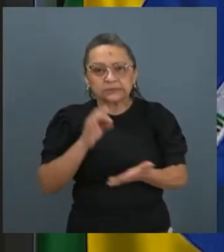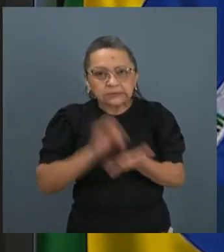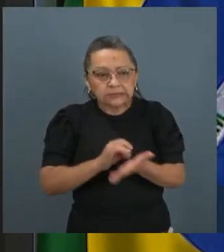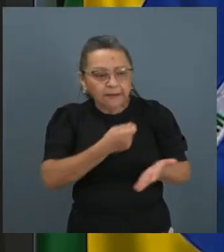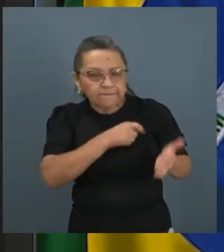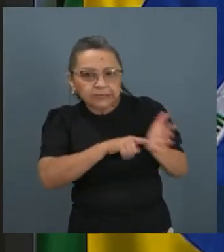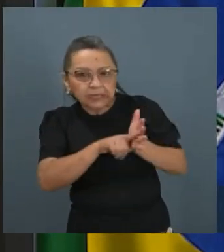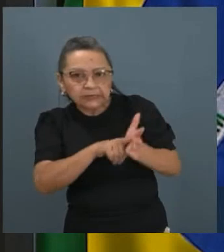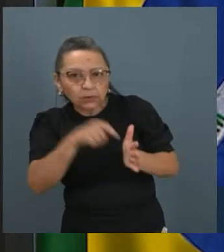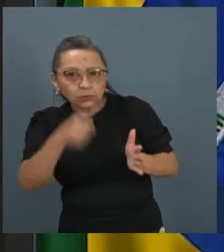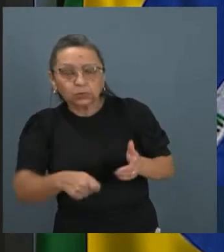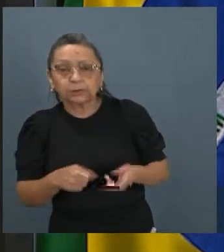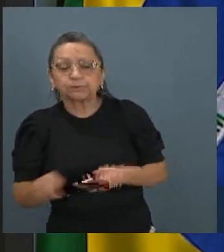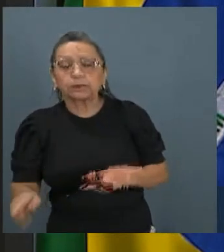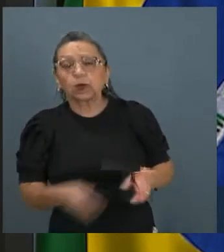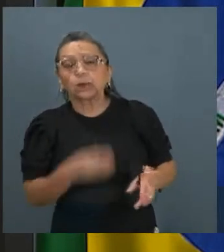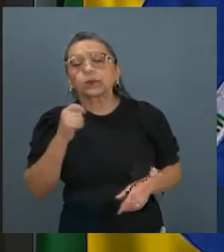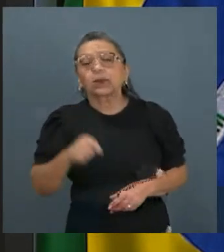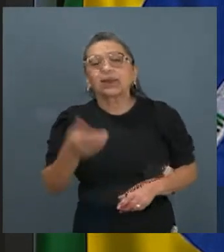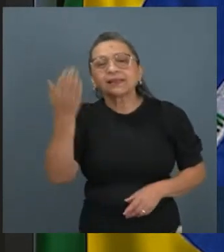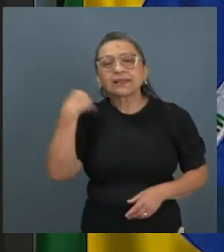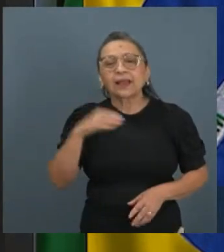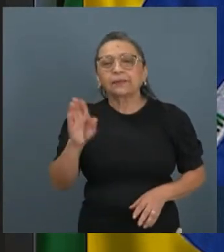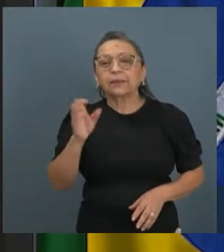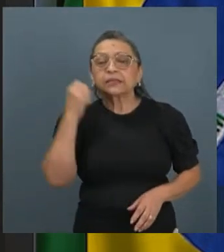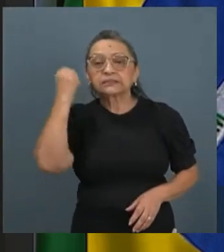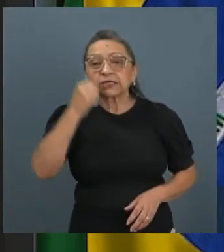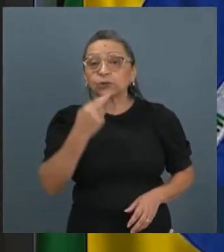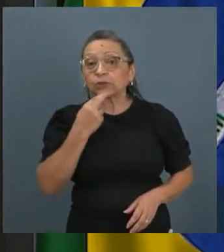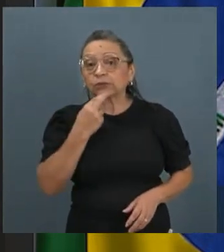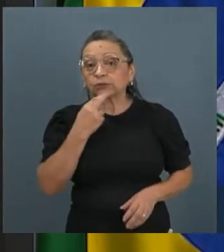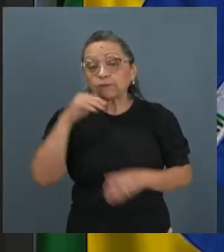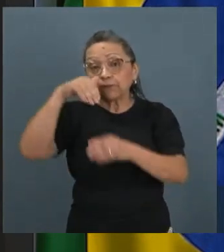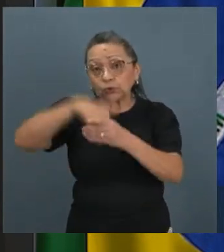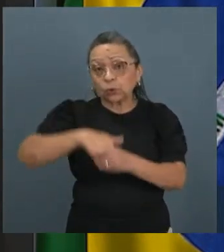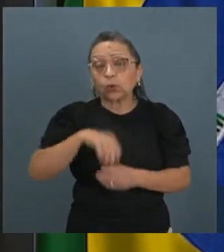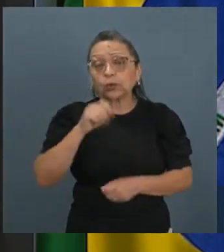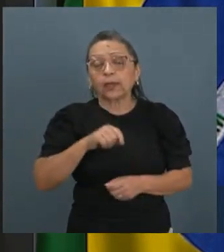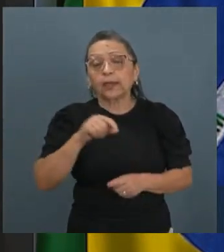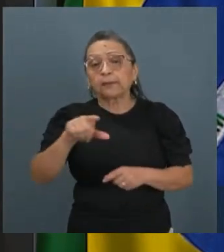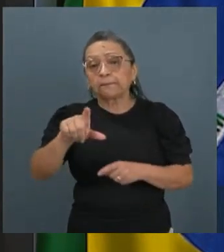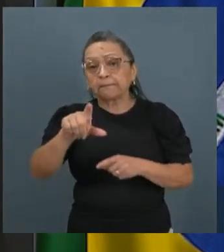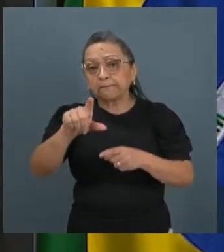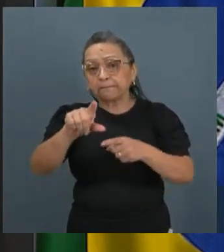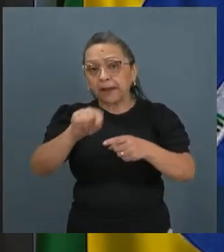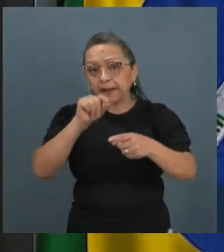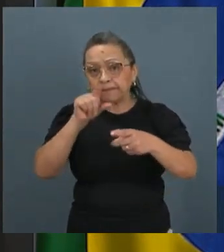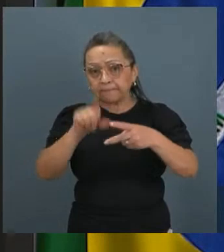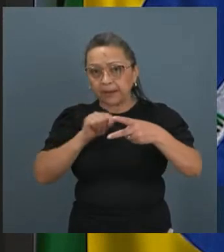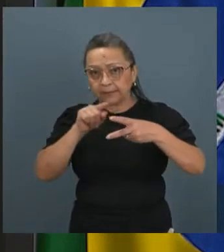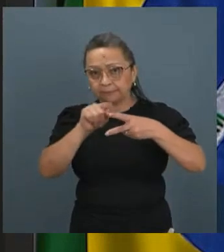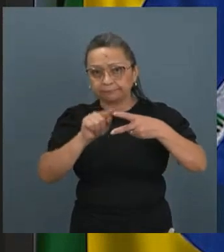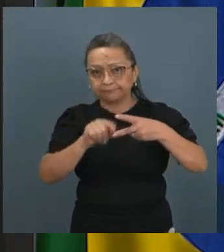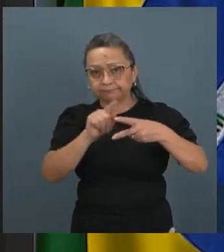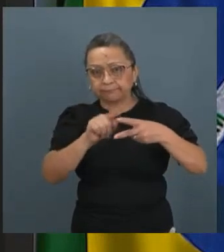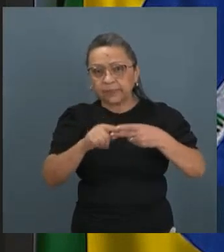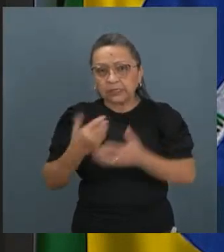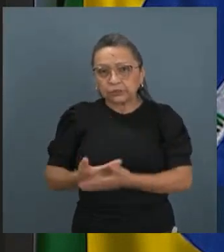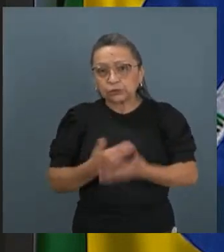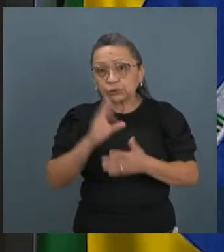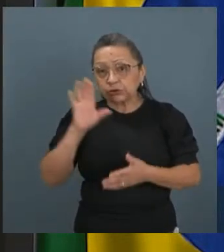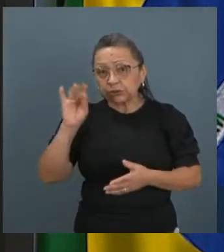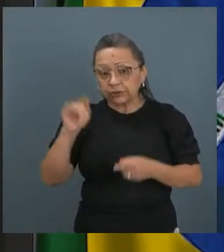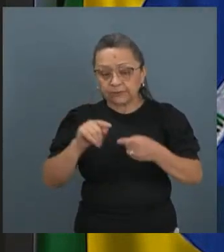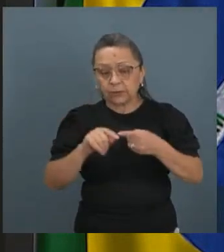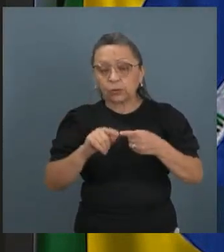fiscalização. O voto do senador Randolph Rodrigues, na época, destaca dois estudos científicos com os títulos,